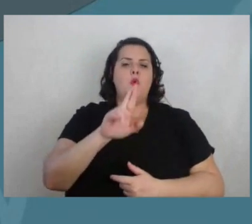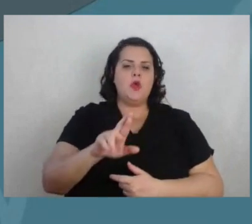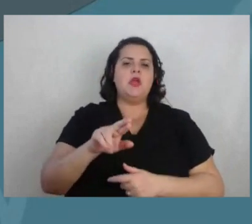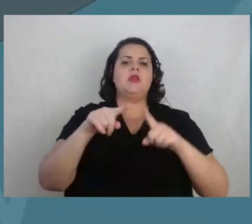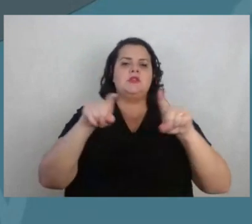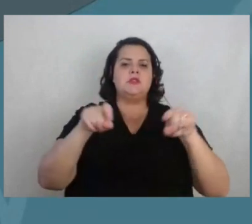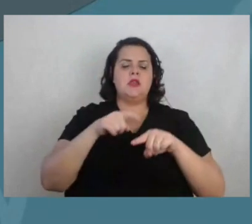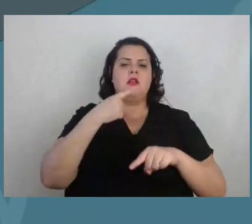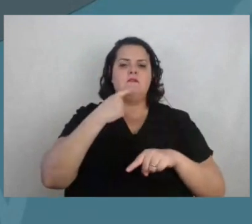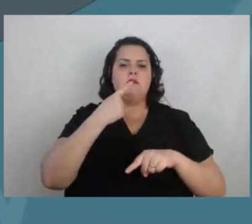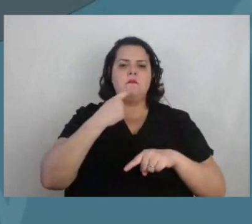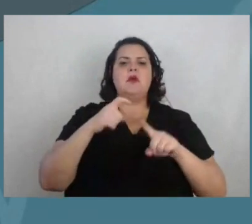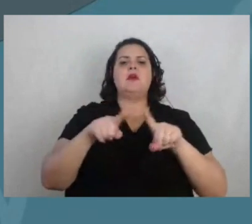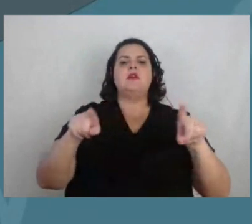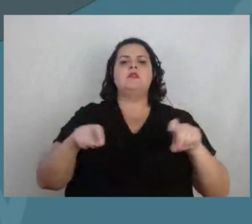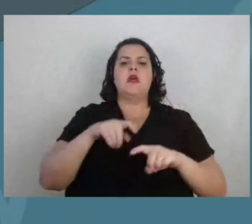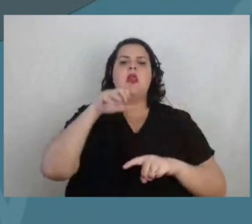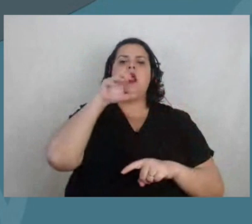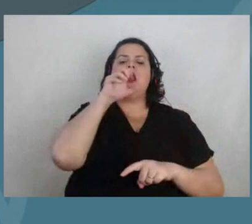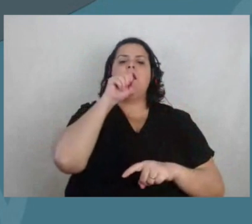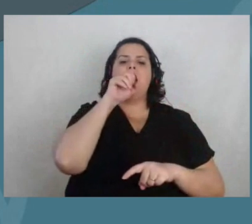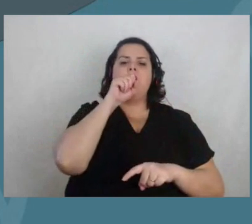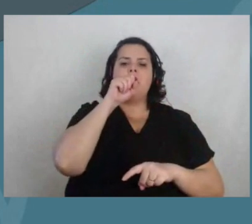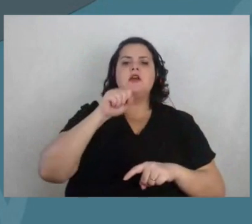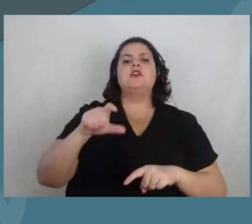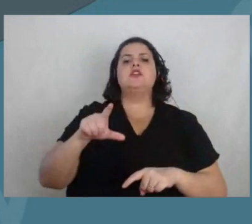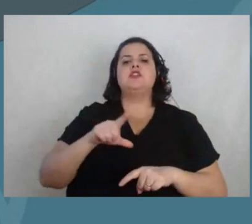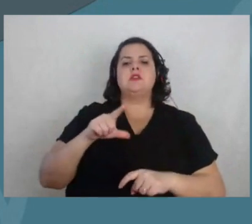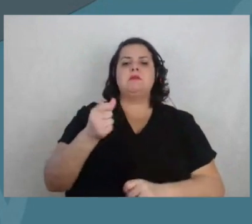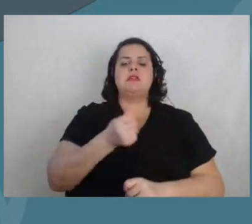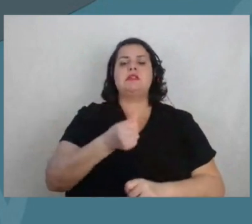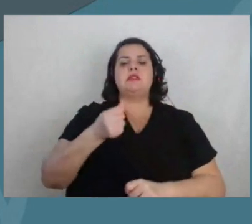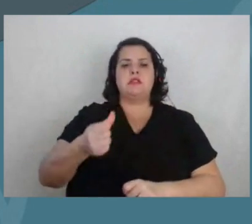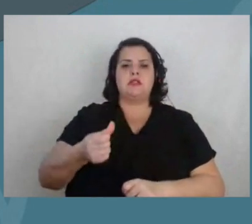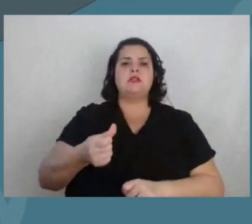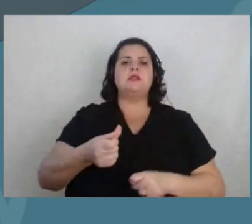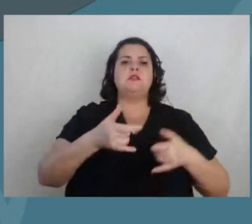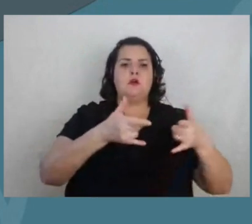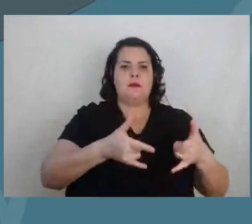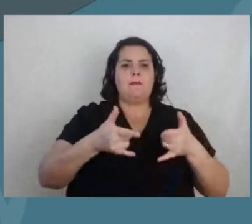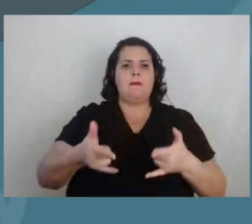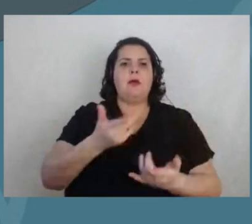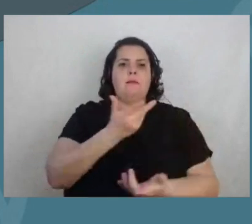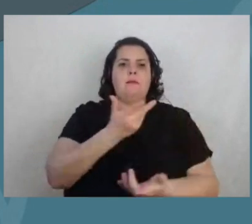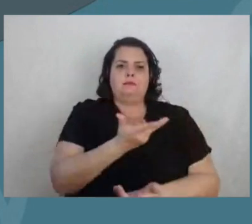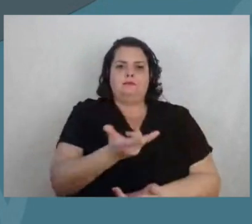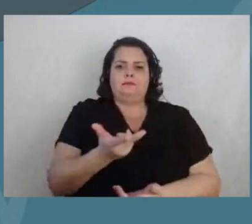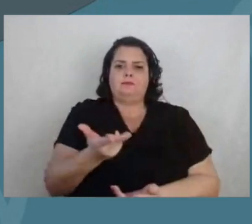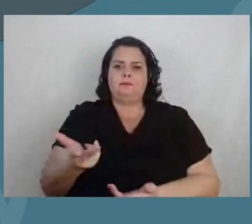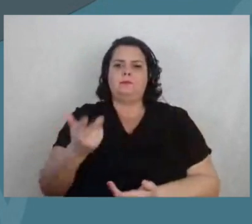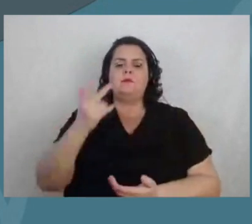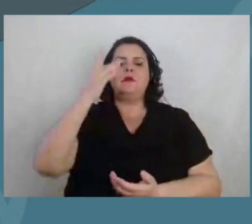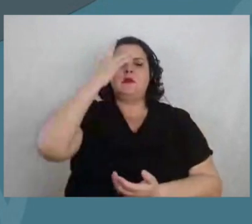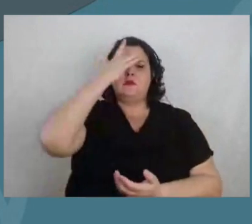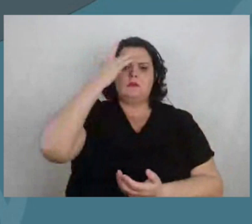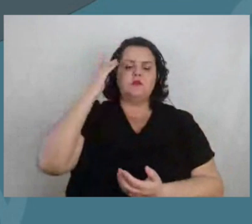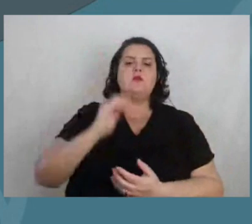laranja, 66 leitos novos a mais, só para antes da Covid, e